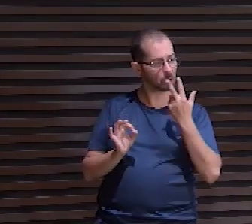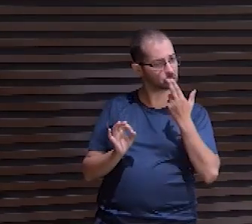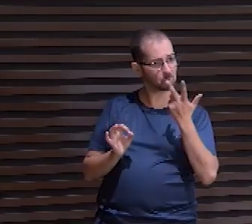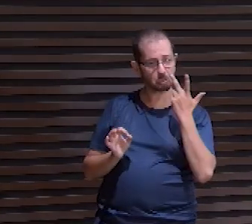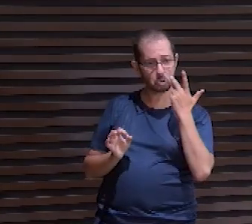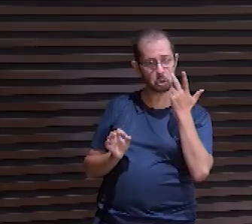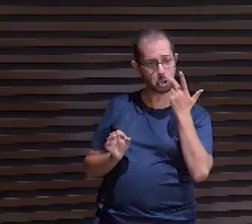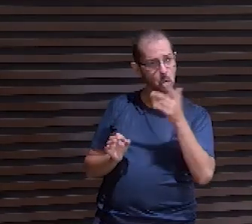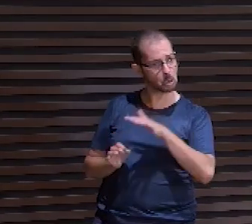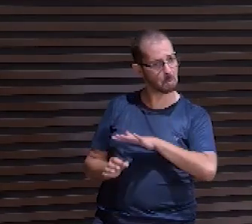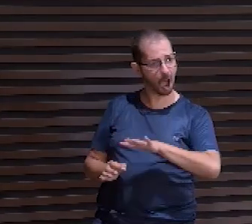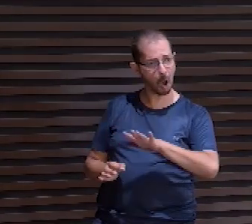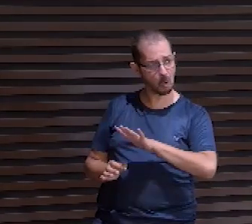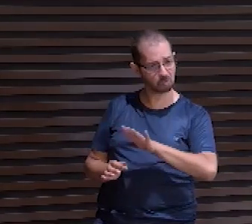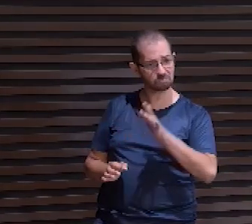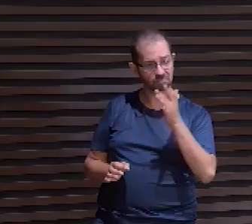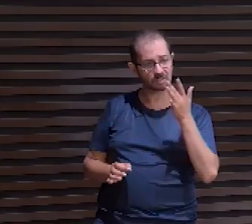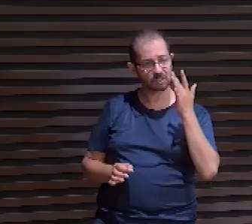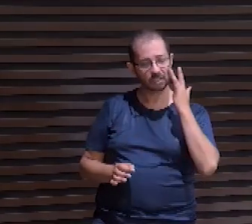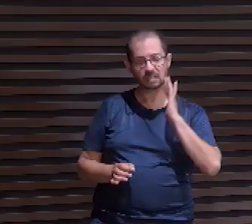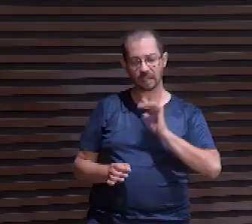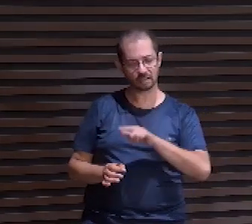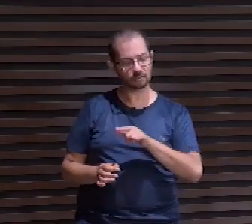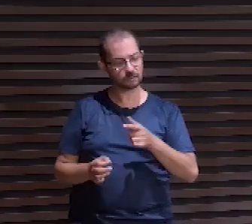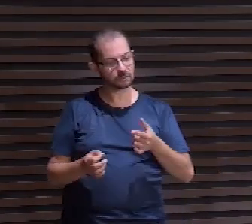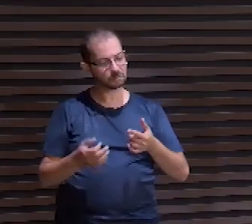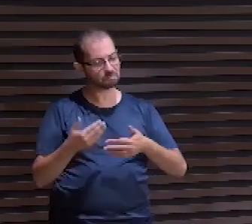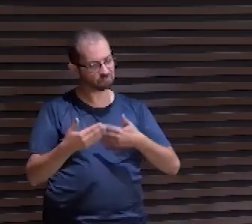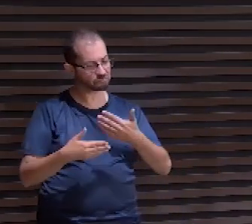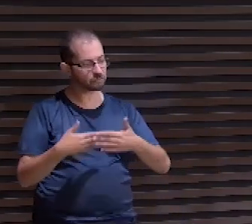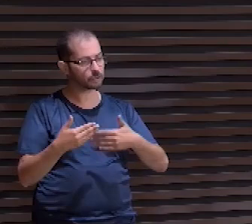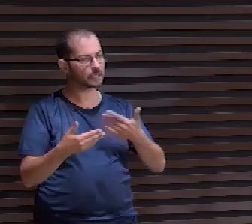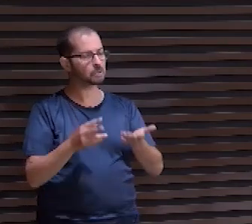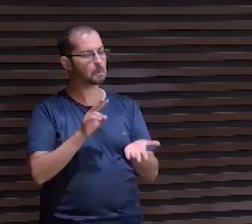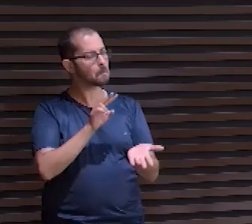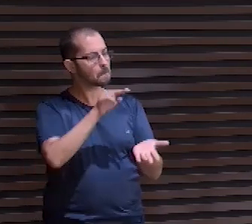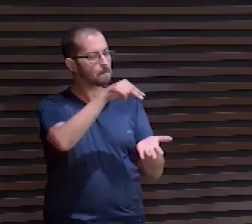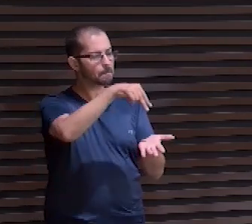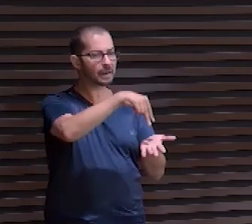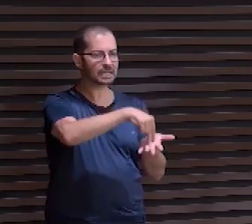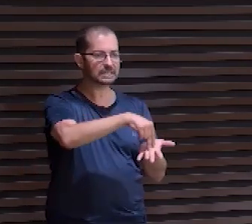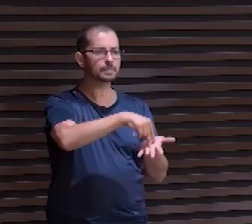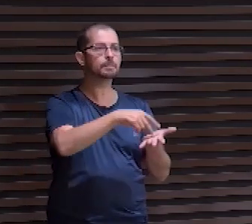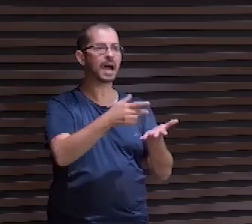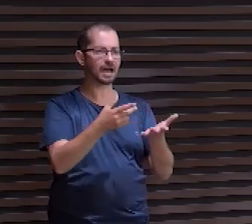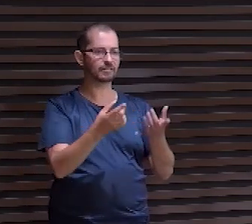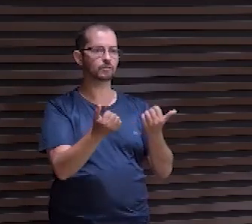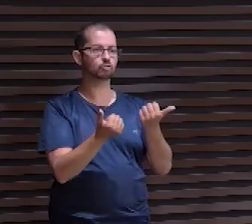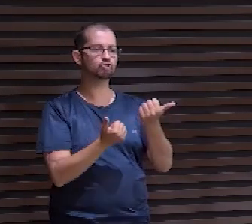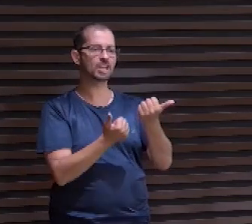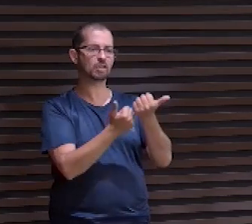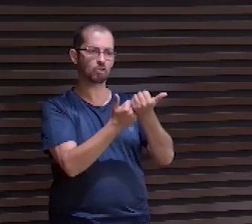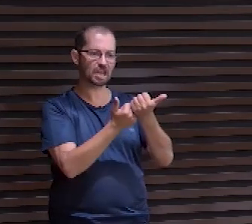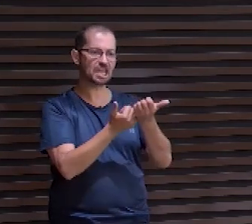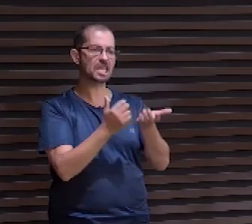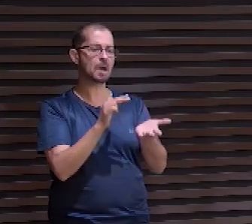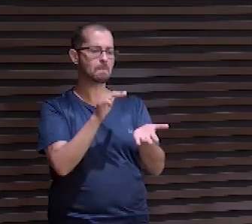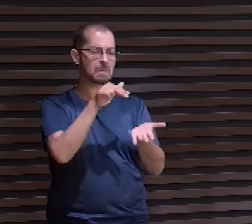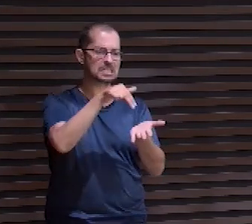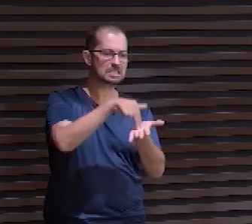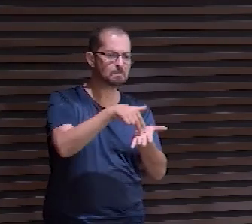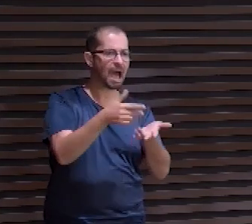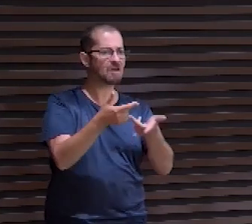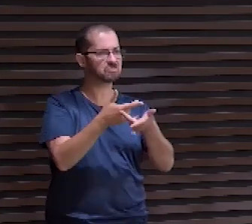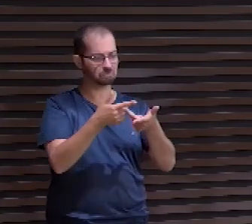condições de serem eleitos, participarem de diretoria, e até que